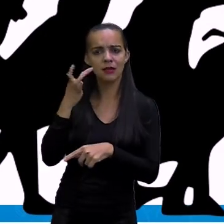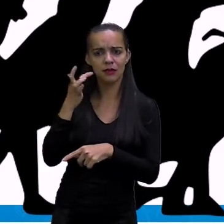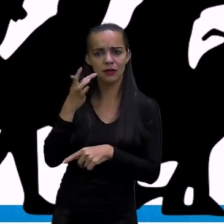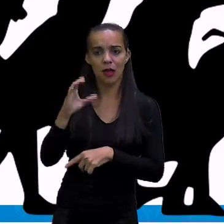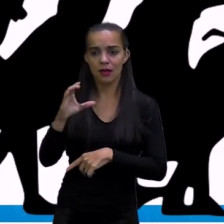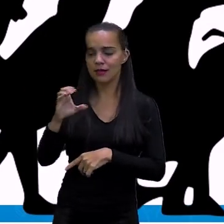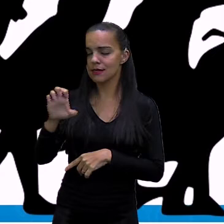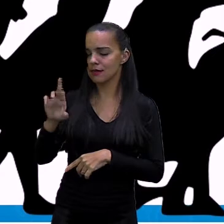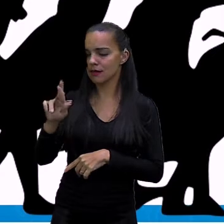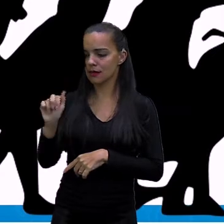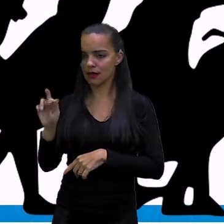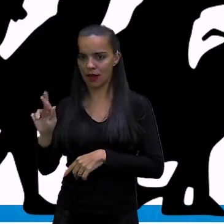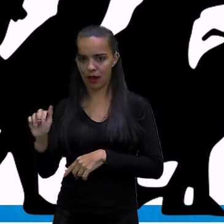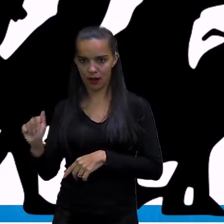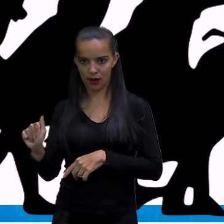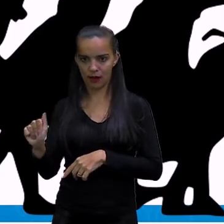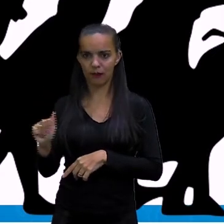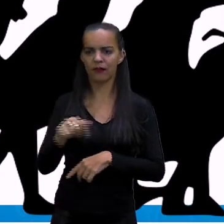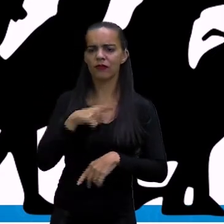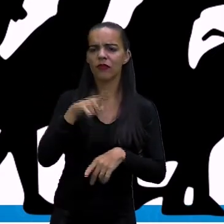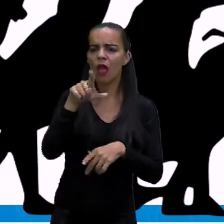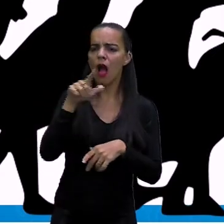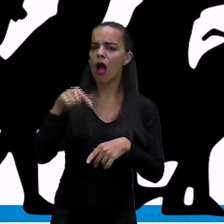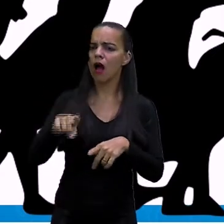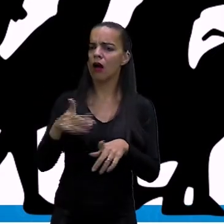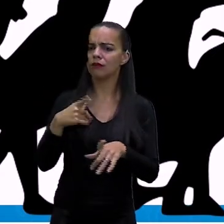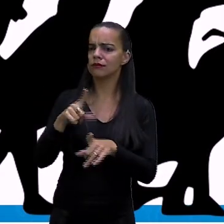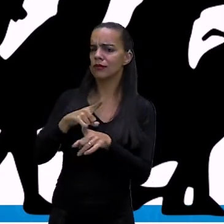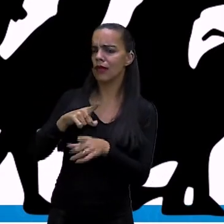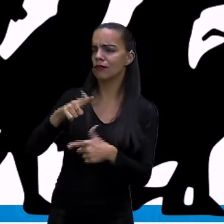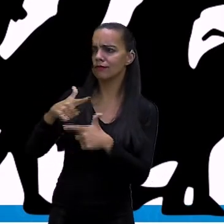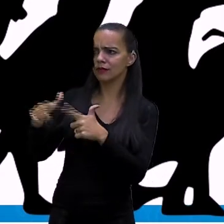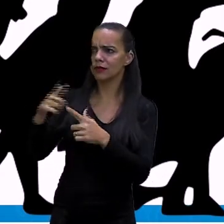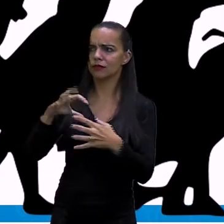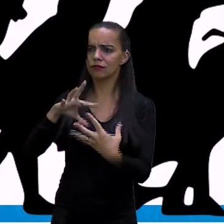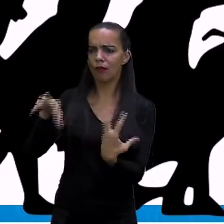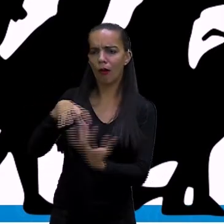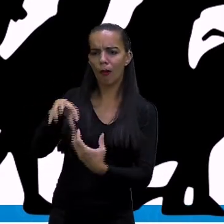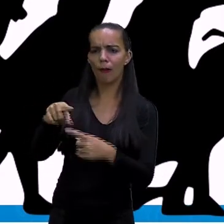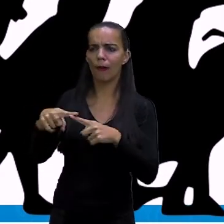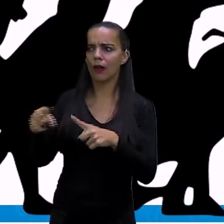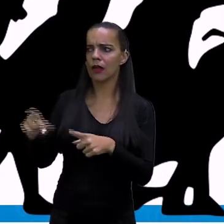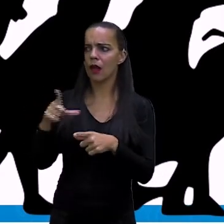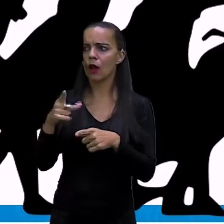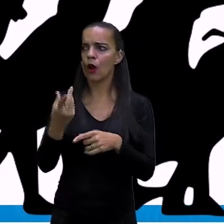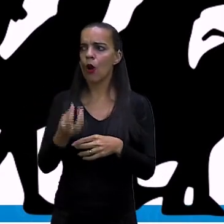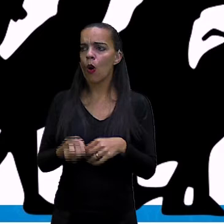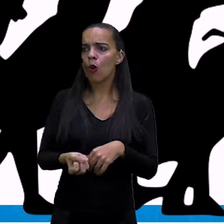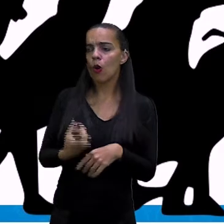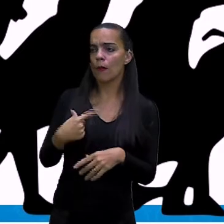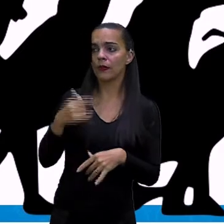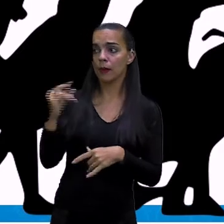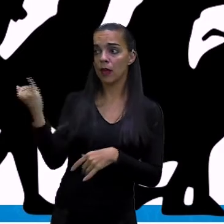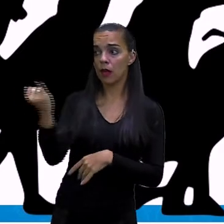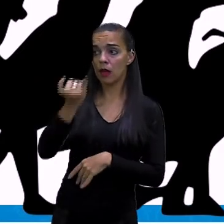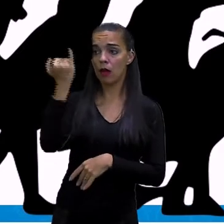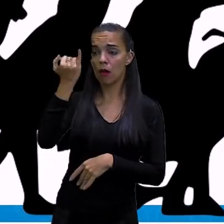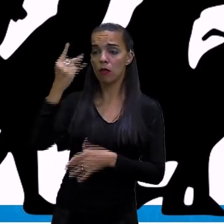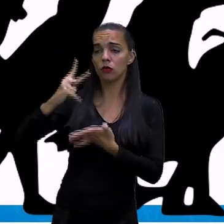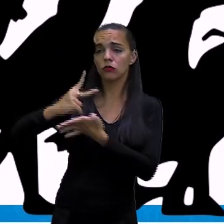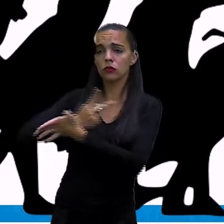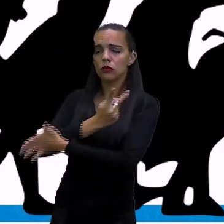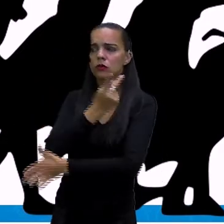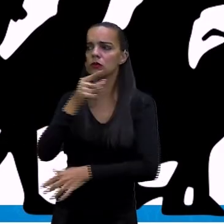de populares enfraqueceu o movimento, que foi reprimido pelo governo imperial. Outro importante conflito